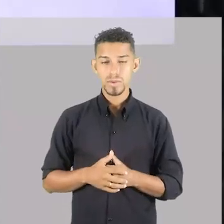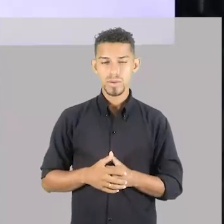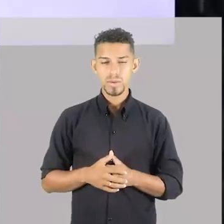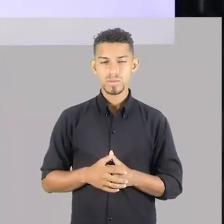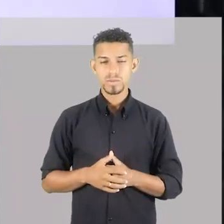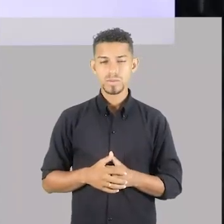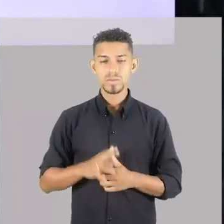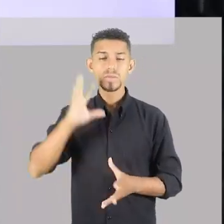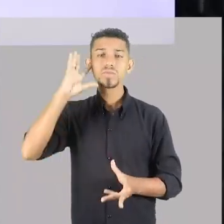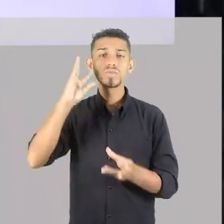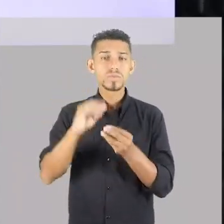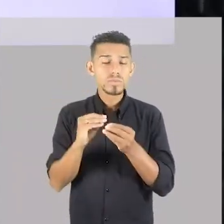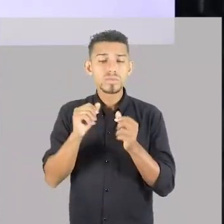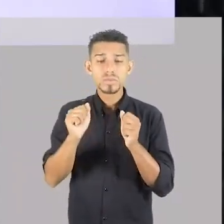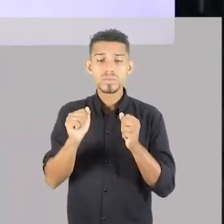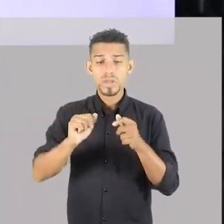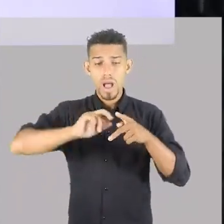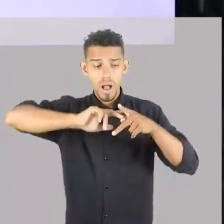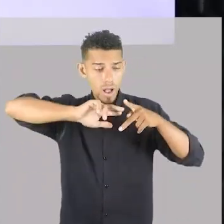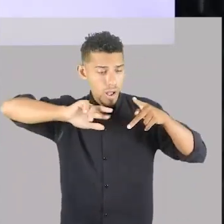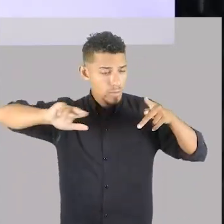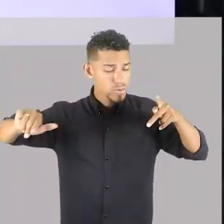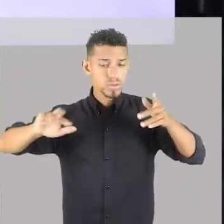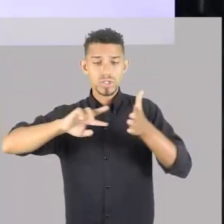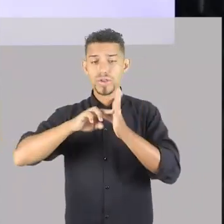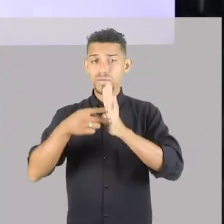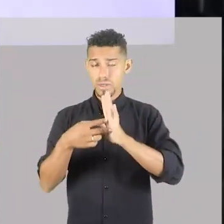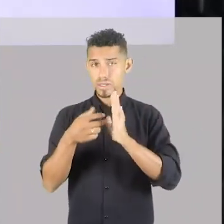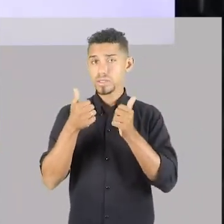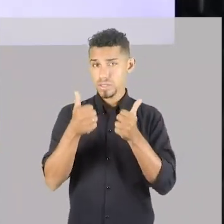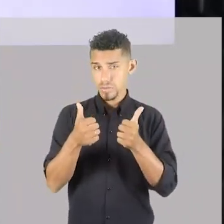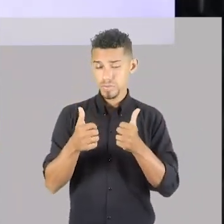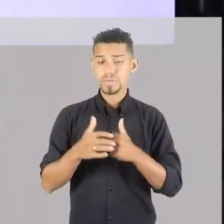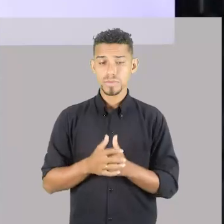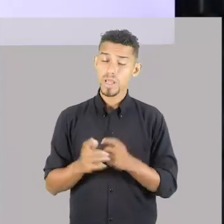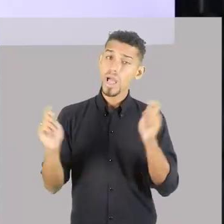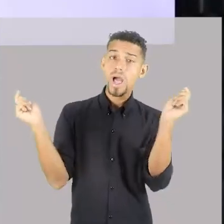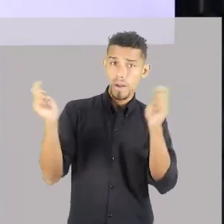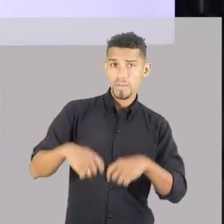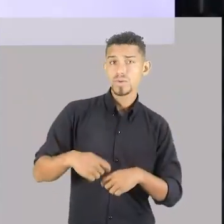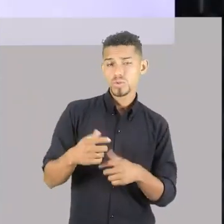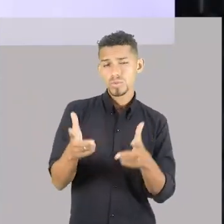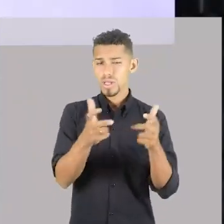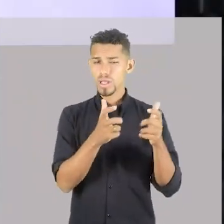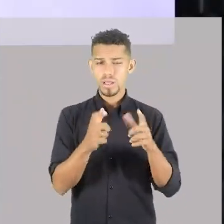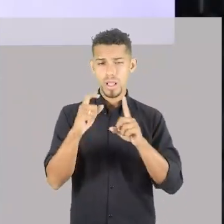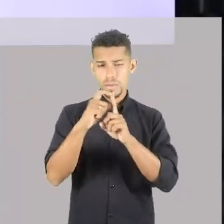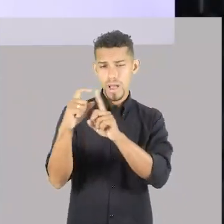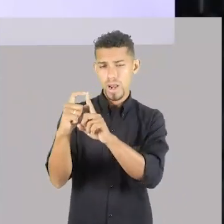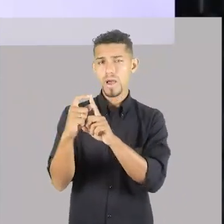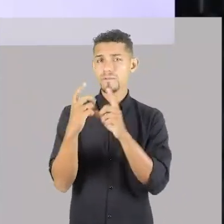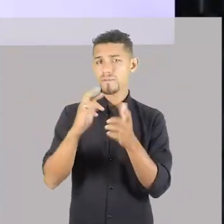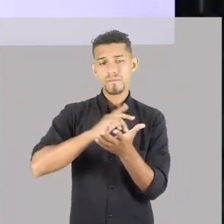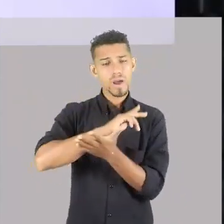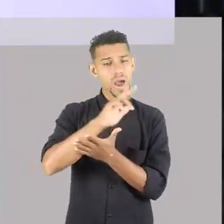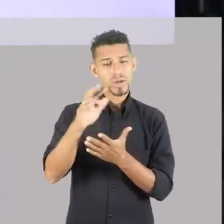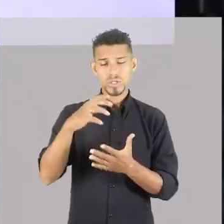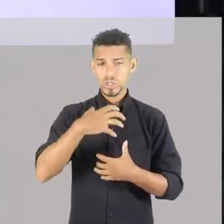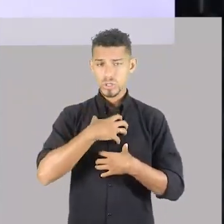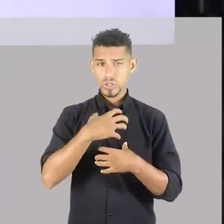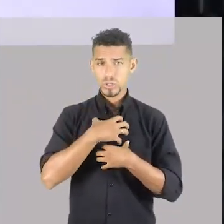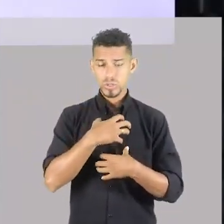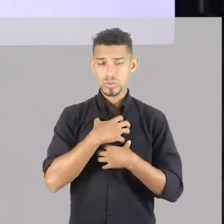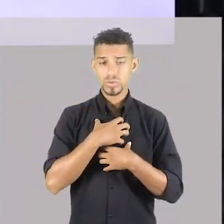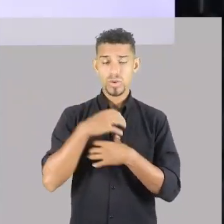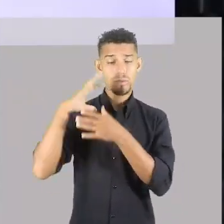né, recapitulando, a plurissignificação, certo? Que é a possibilidade de as palavras assumirem vários sentidos dentro